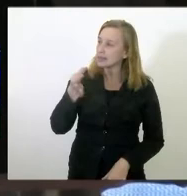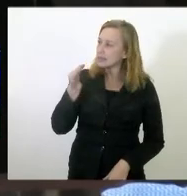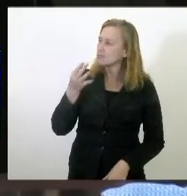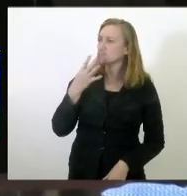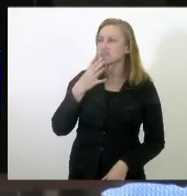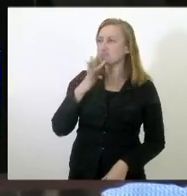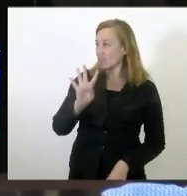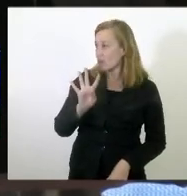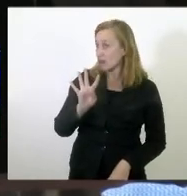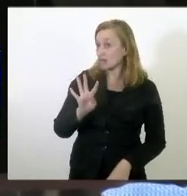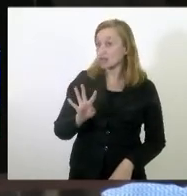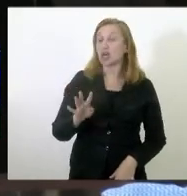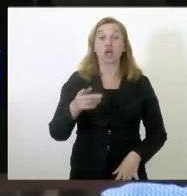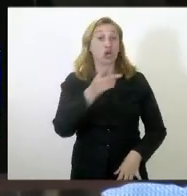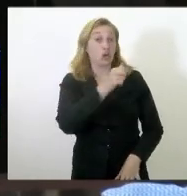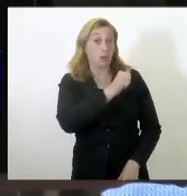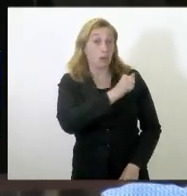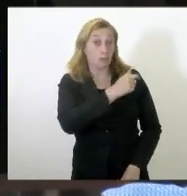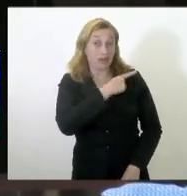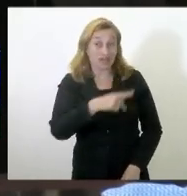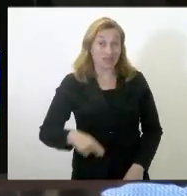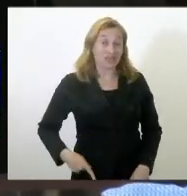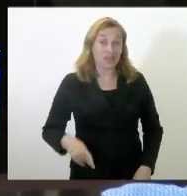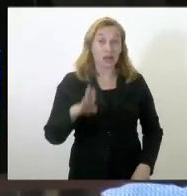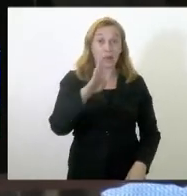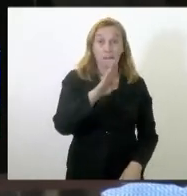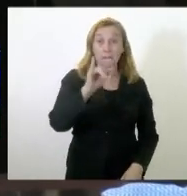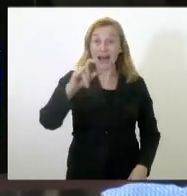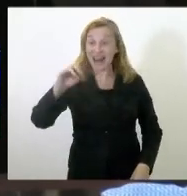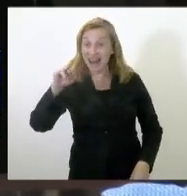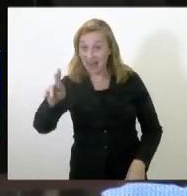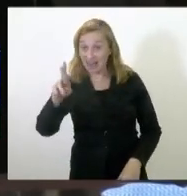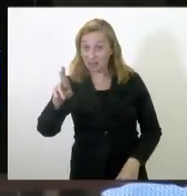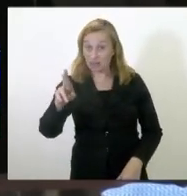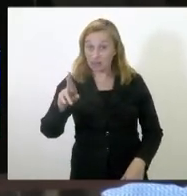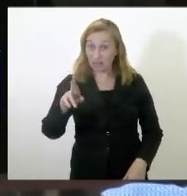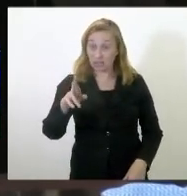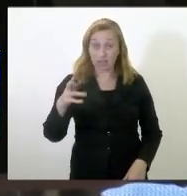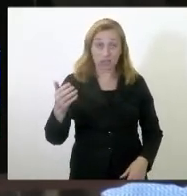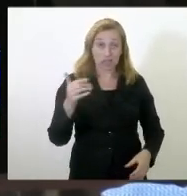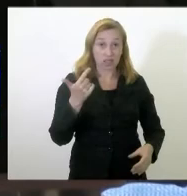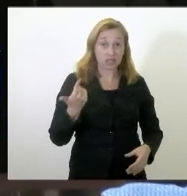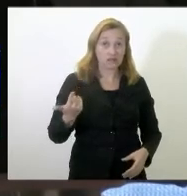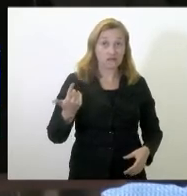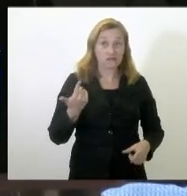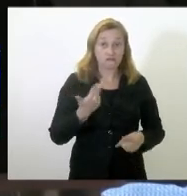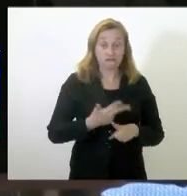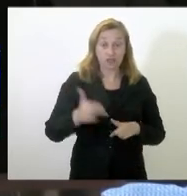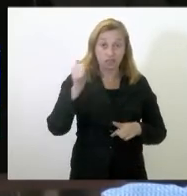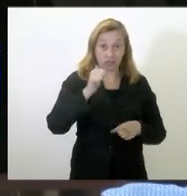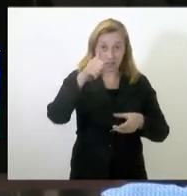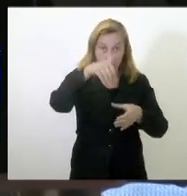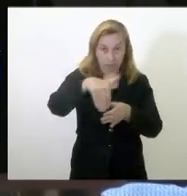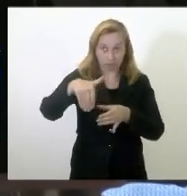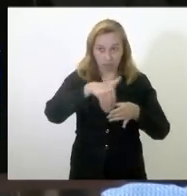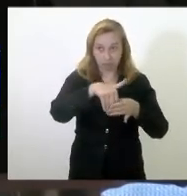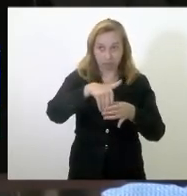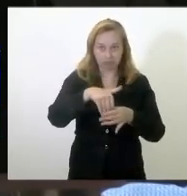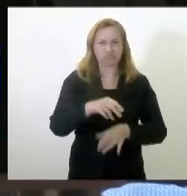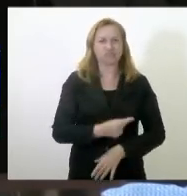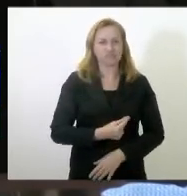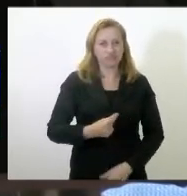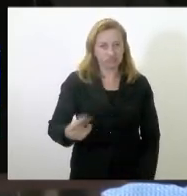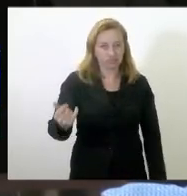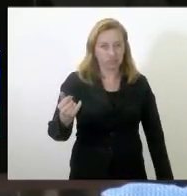Biden, que derrotou ao vísceras o Trump, que já saiu em muito